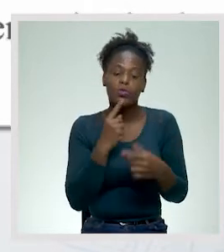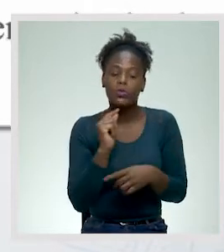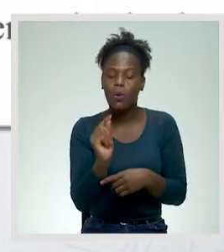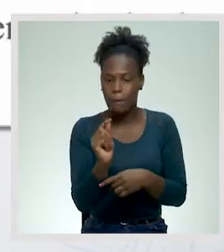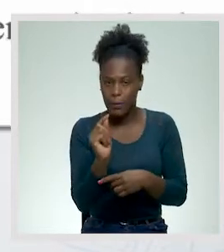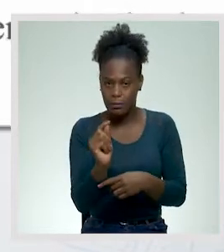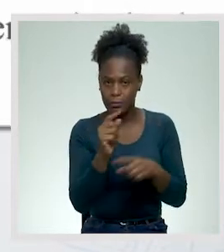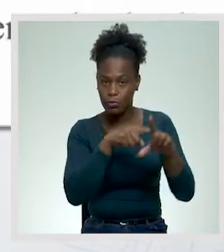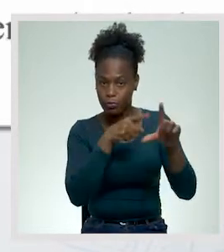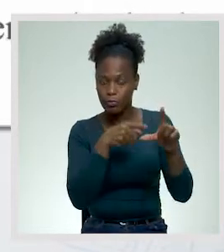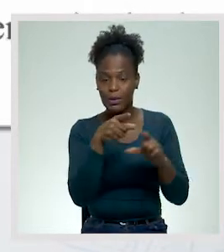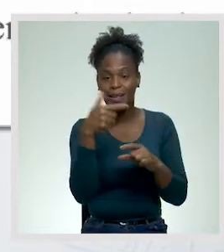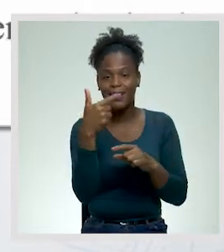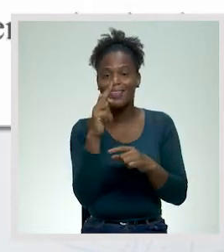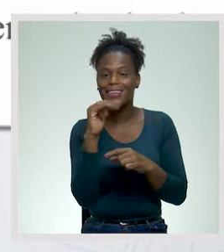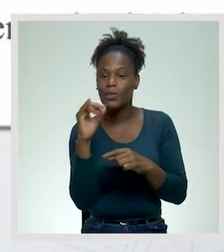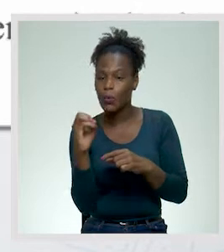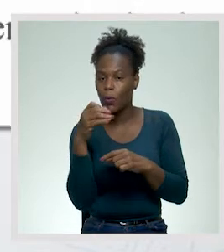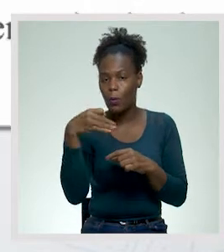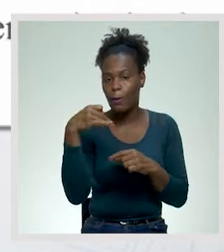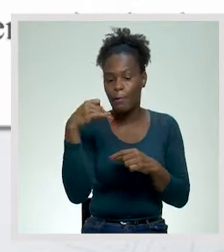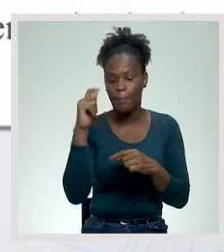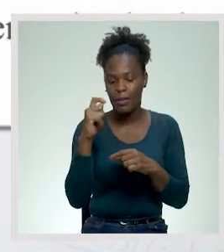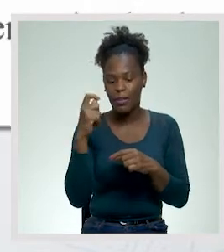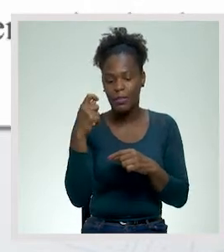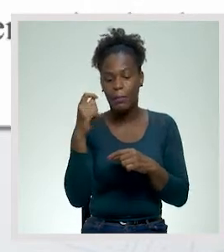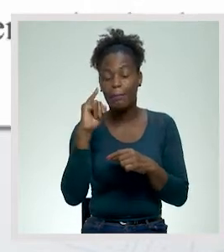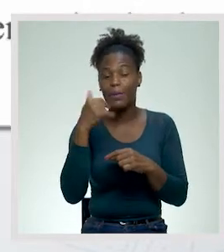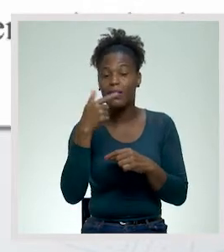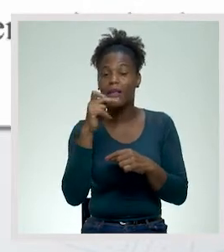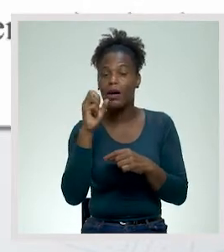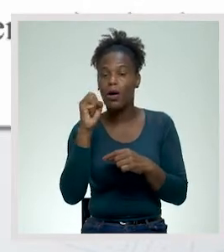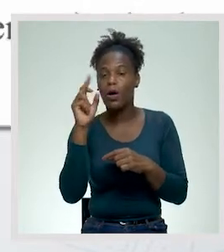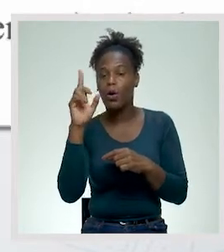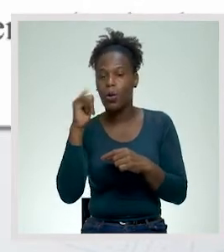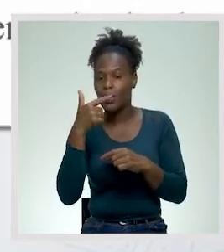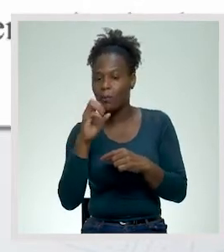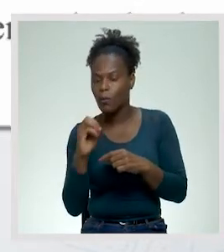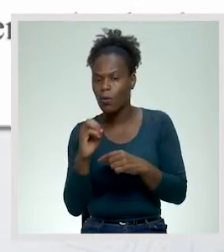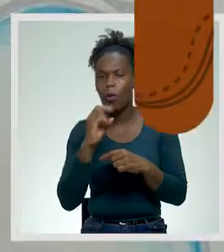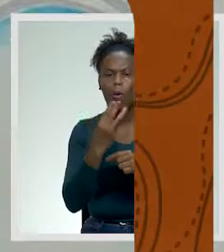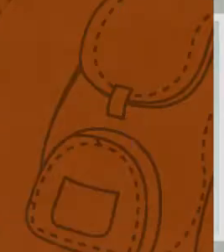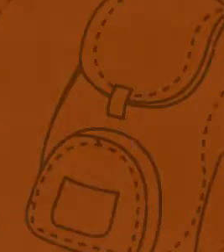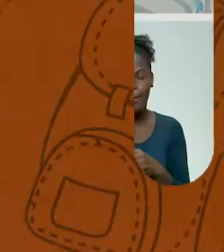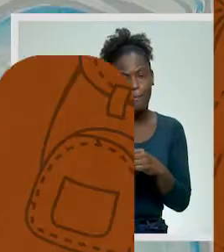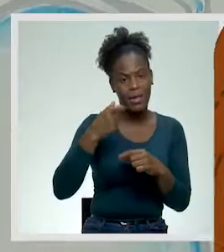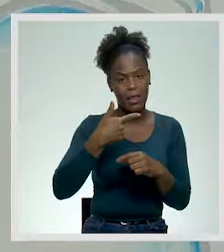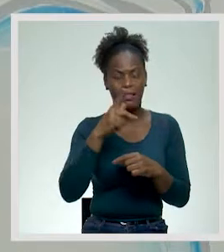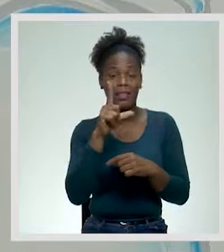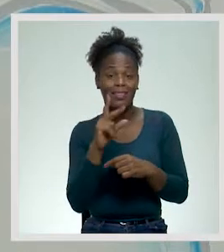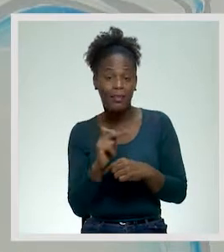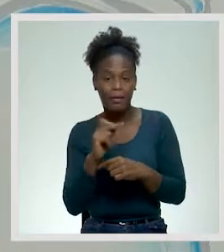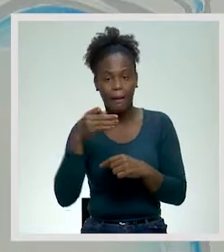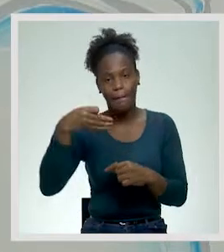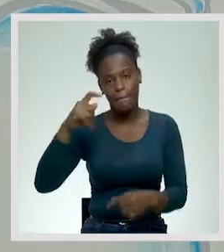de trio pitagórico ou tripla pitagórica. Agora vamos